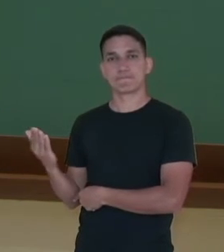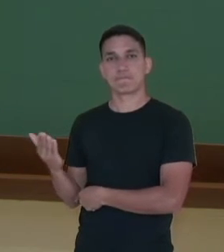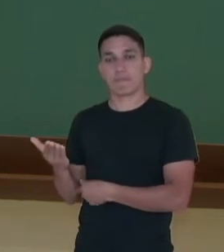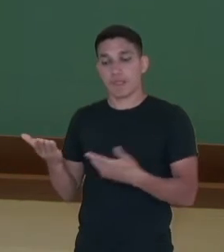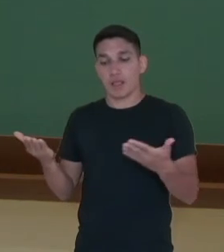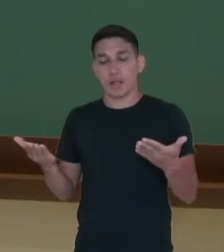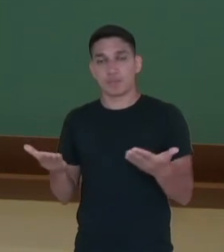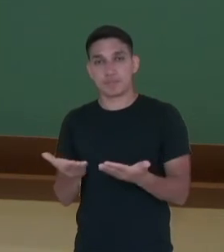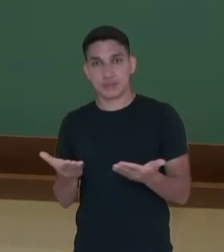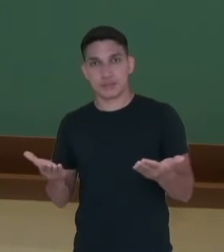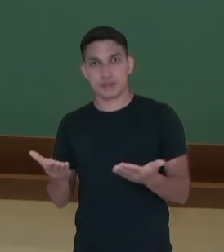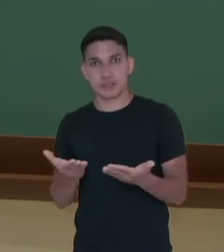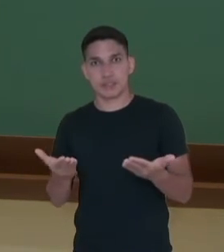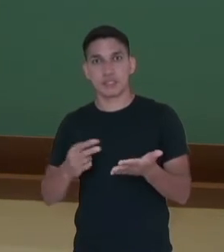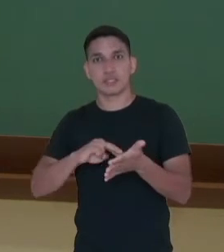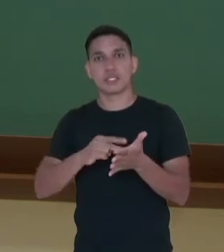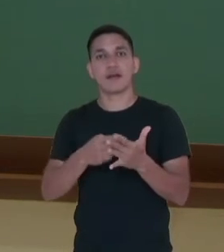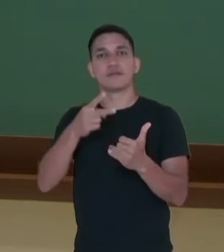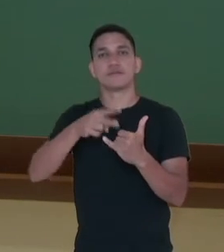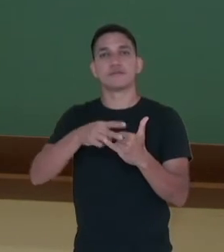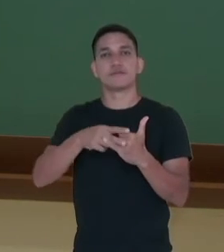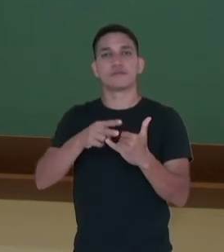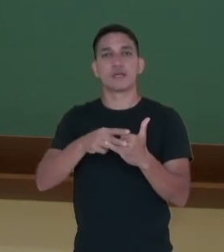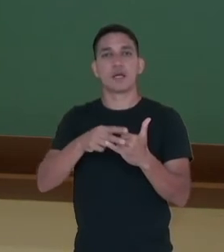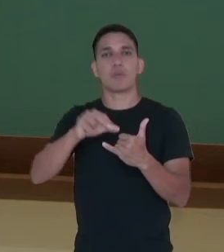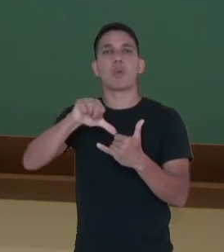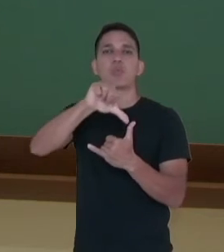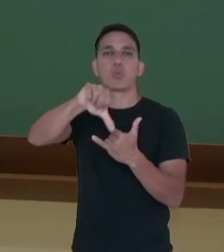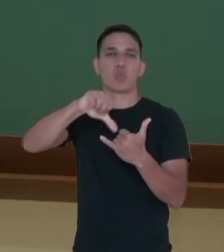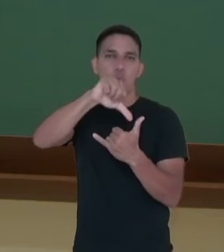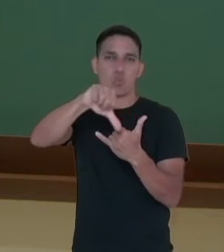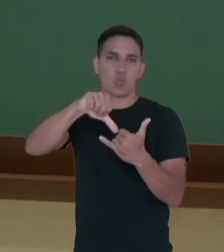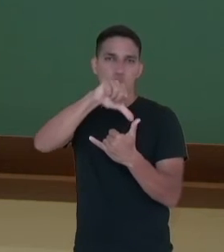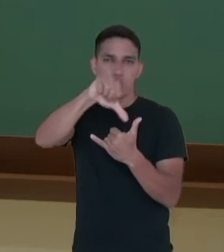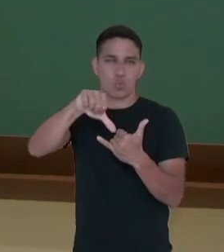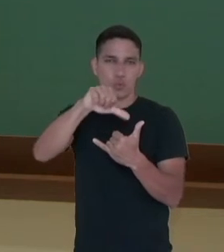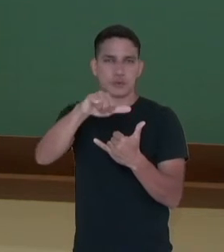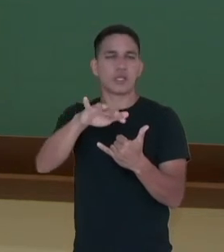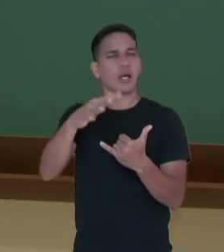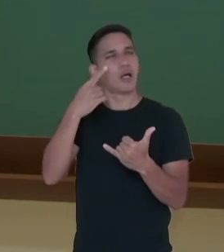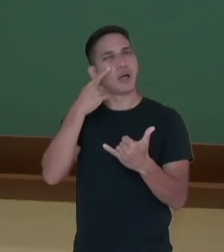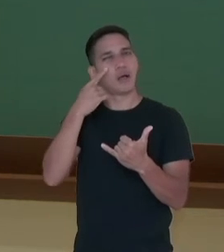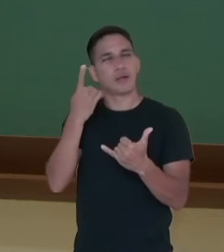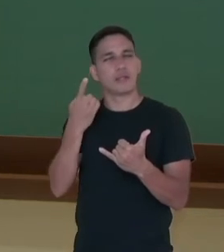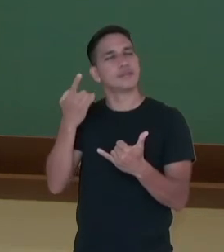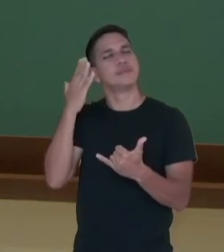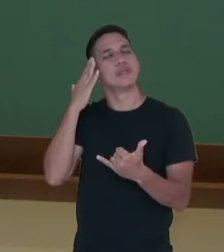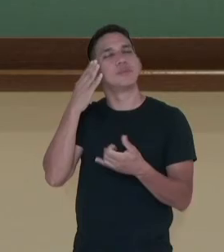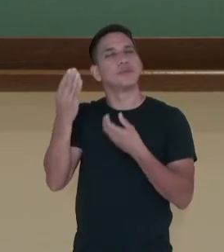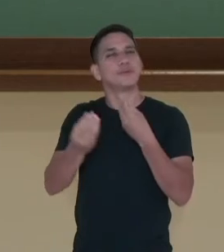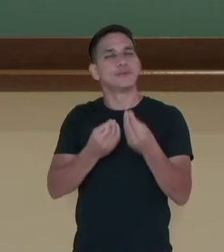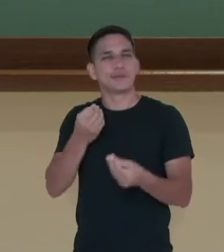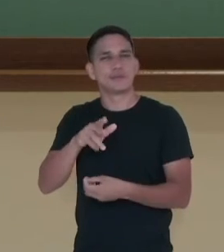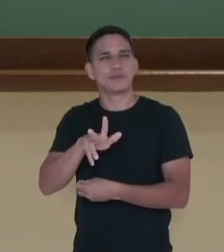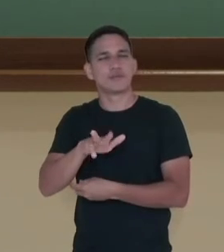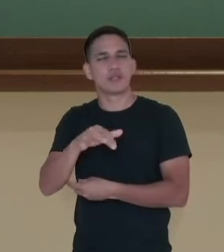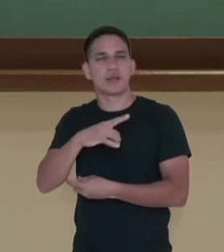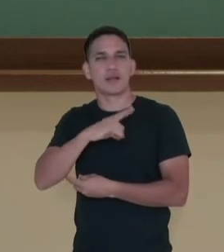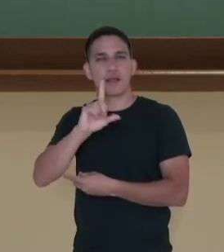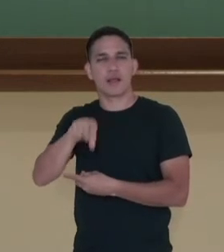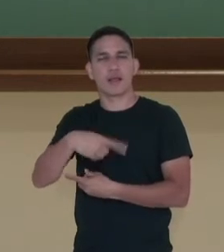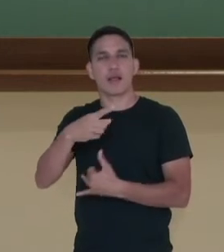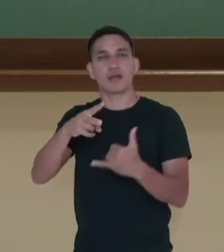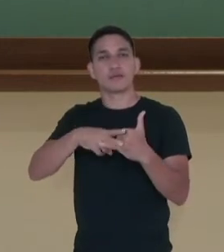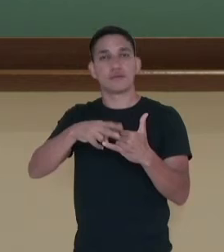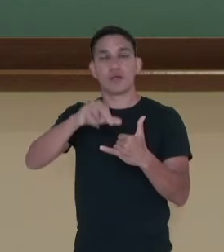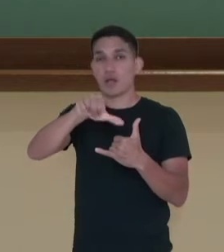são verbos irregulares, tá? Vamos saber um pouquinho sobre os verbos irregulares.